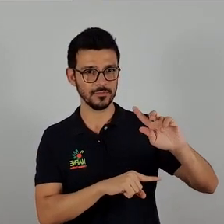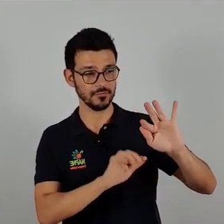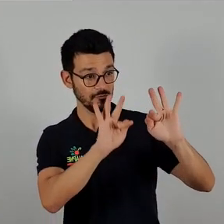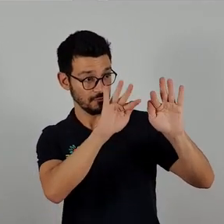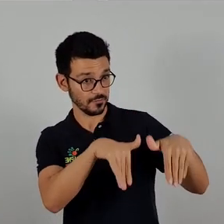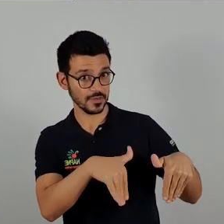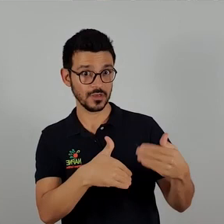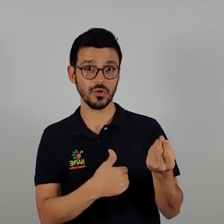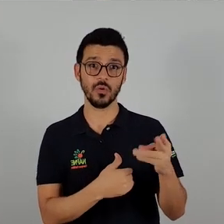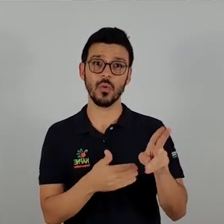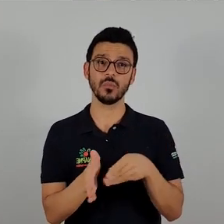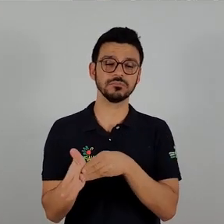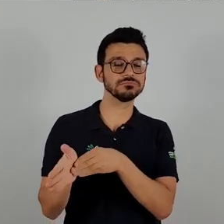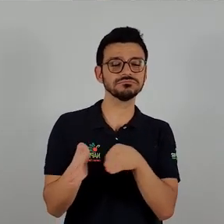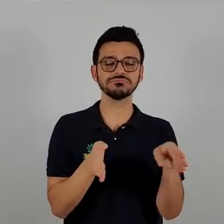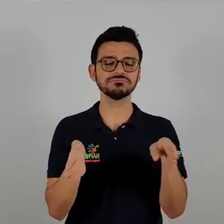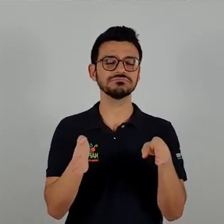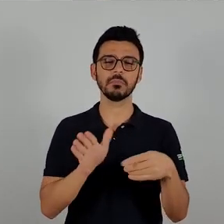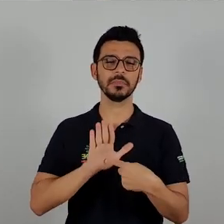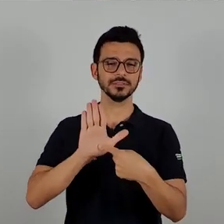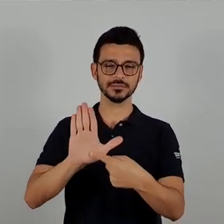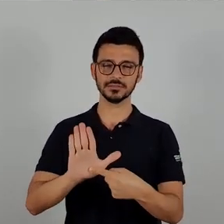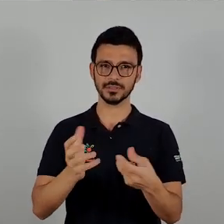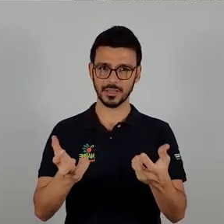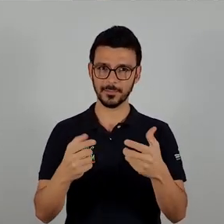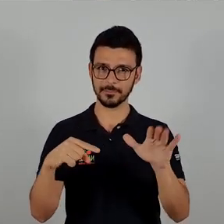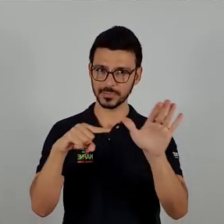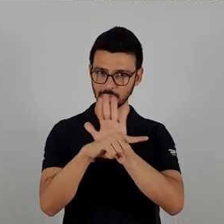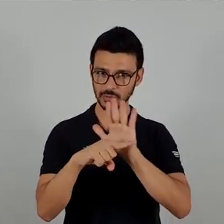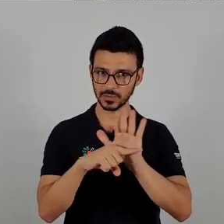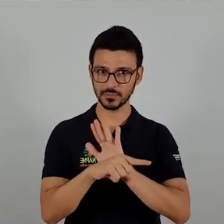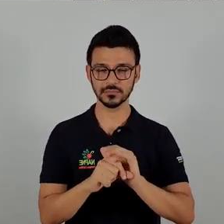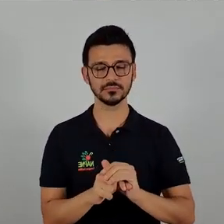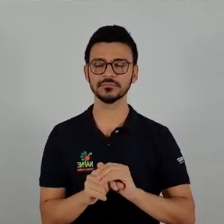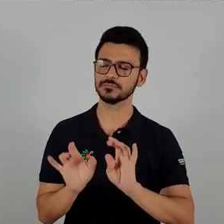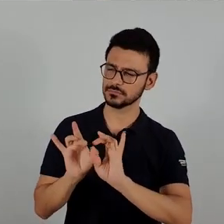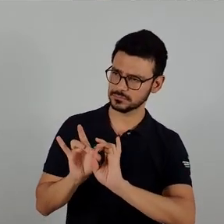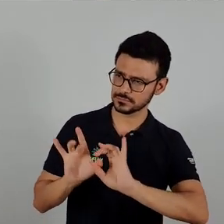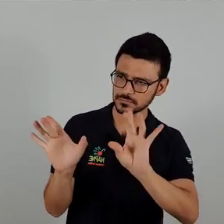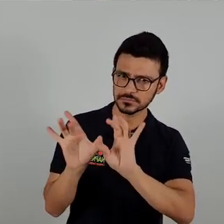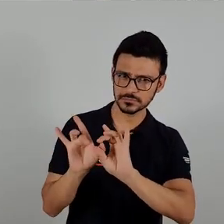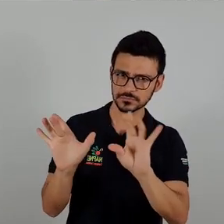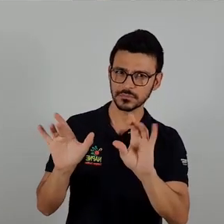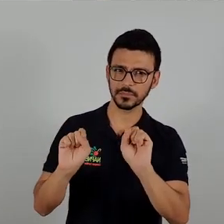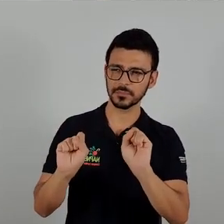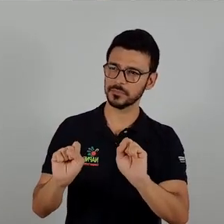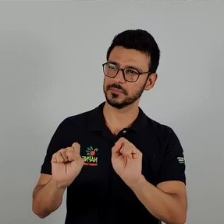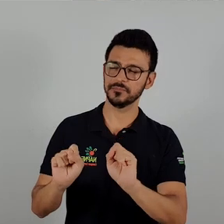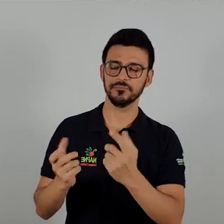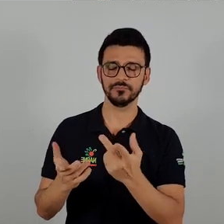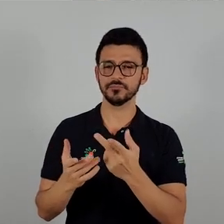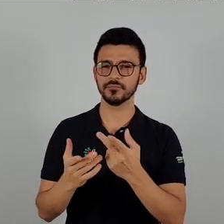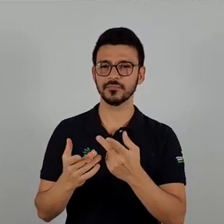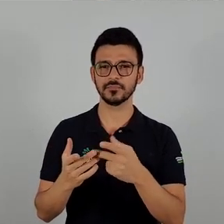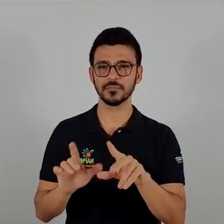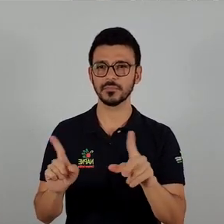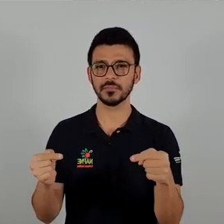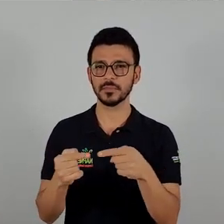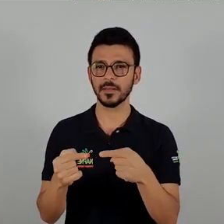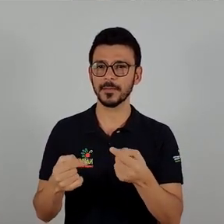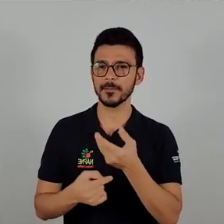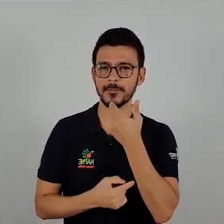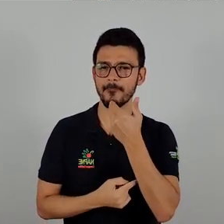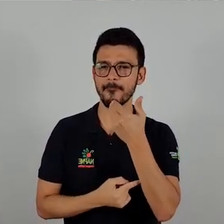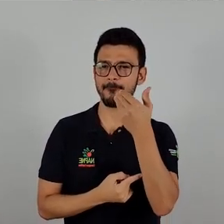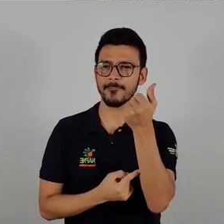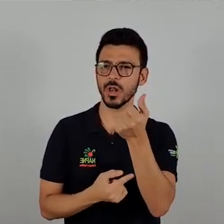no final ou durante a apresentação, como ficaria? Como se sentir à vontade, mesmo porque a espontaneidade é